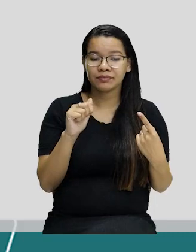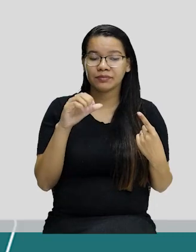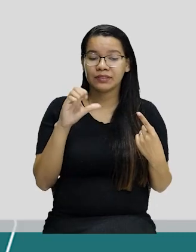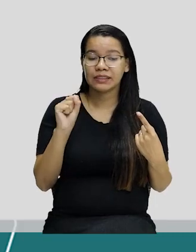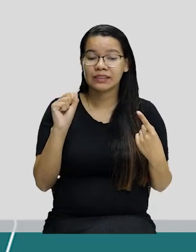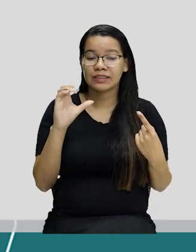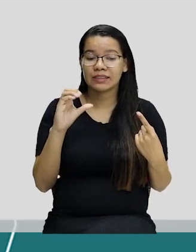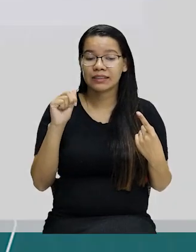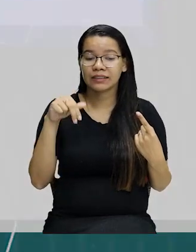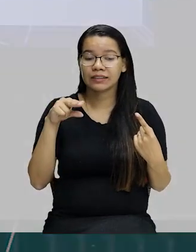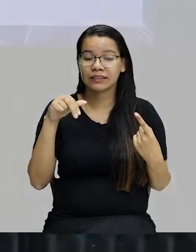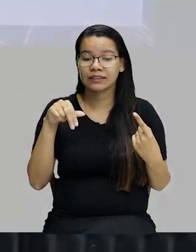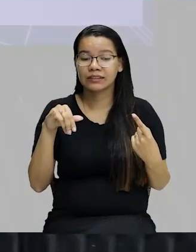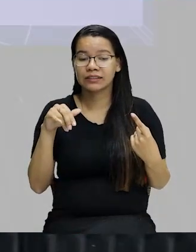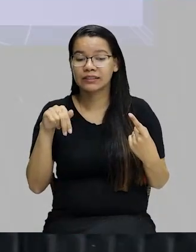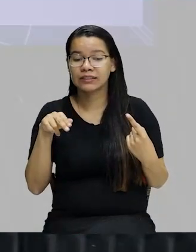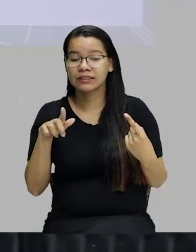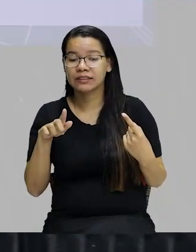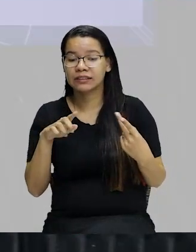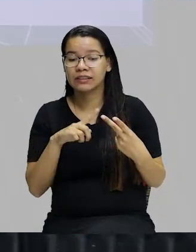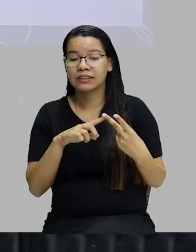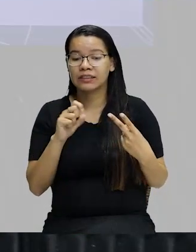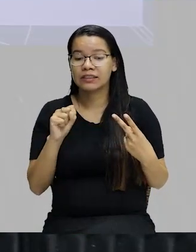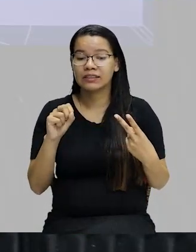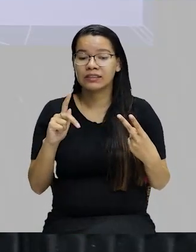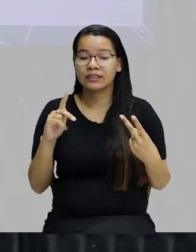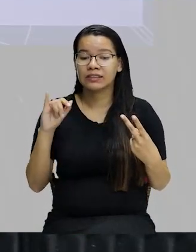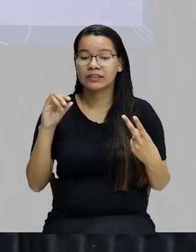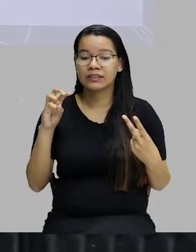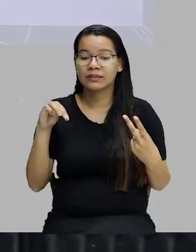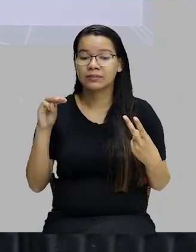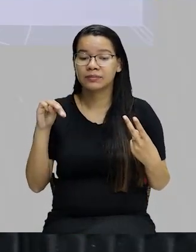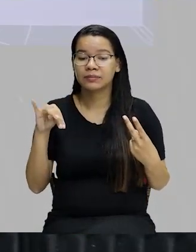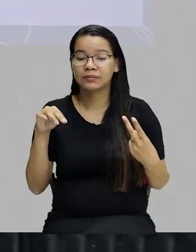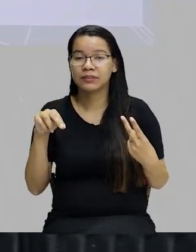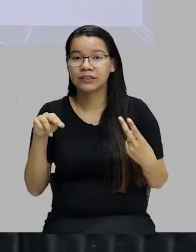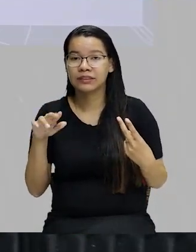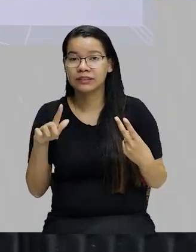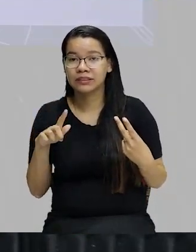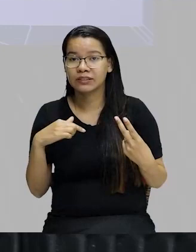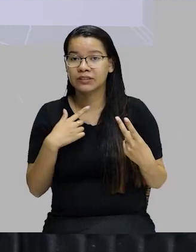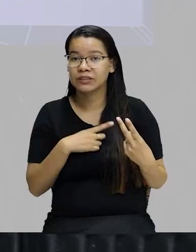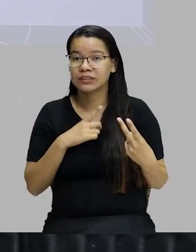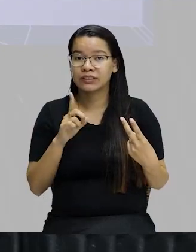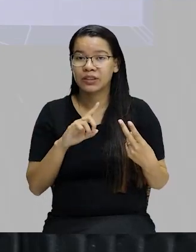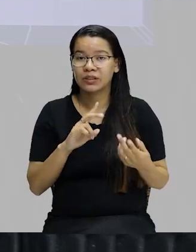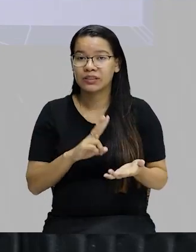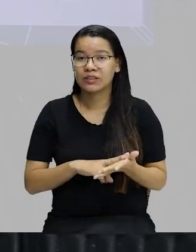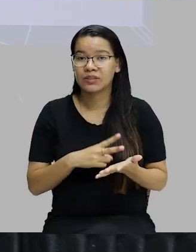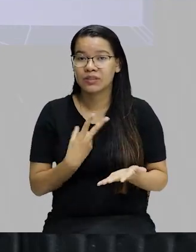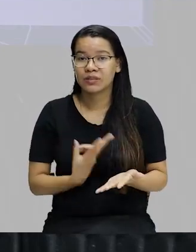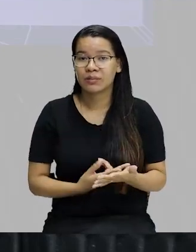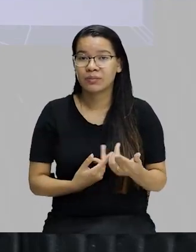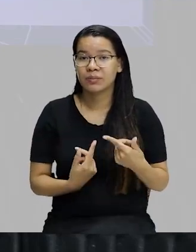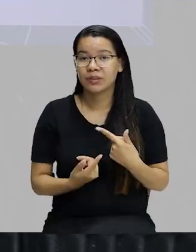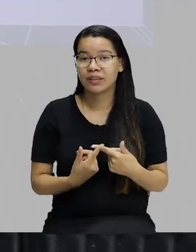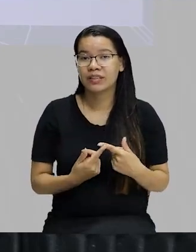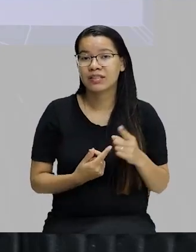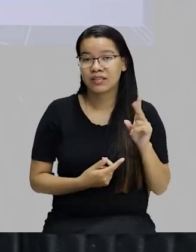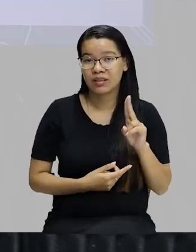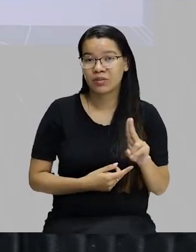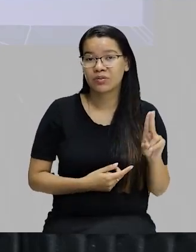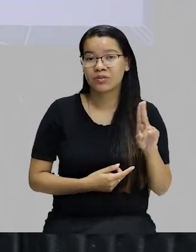ou skimming and scanning. São dois nomes que a gente não traduz, que são muito utilizados na abordagem, por exemplo, do inglês